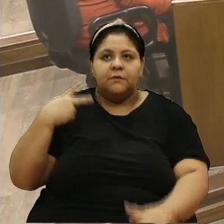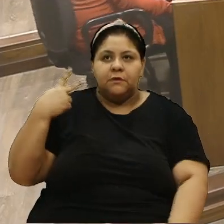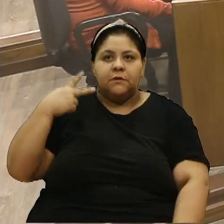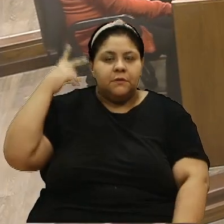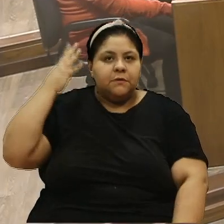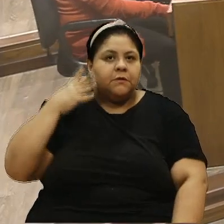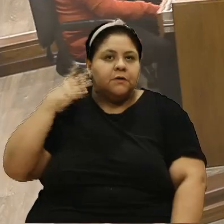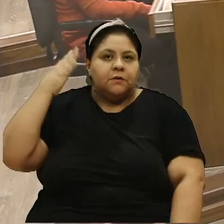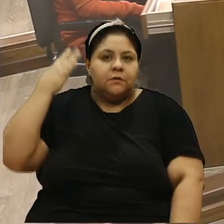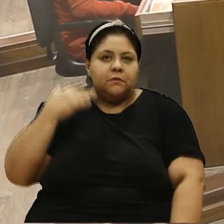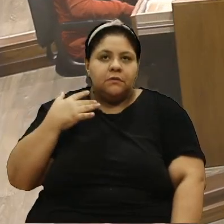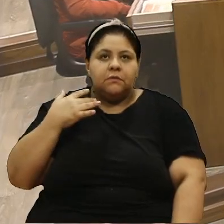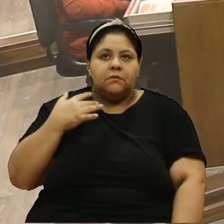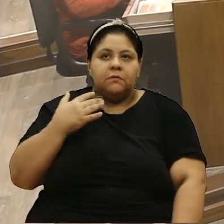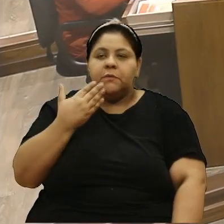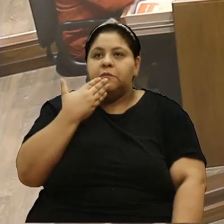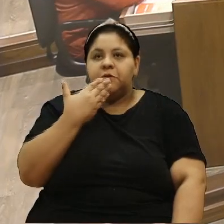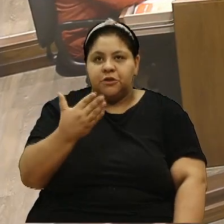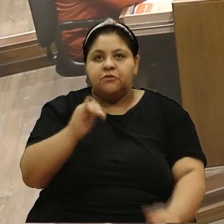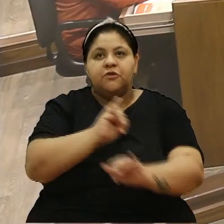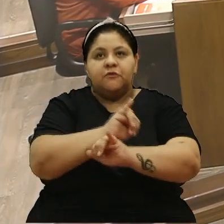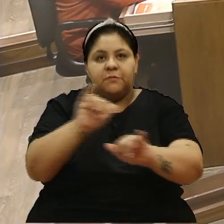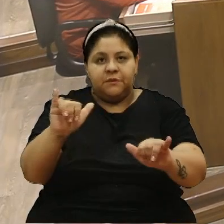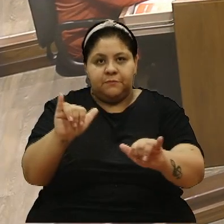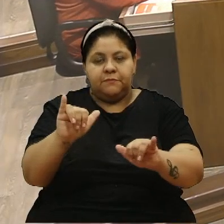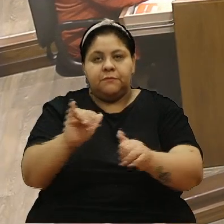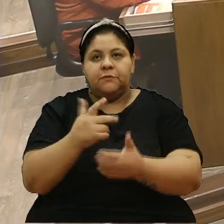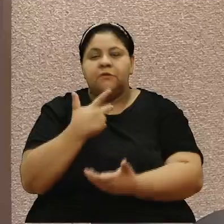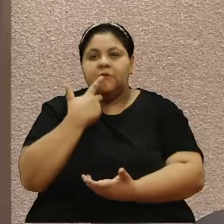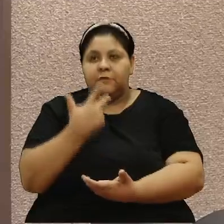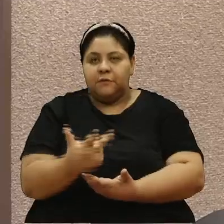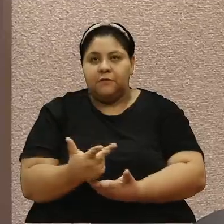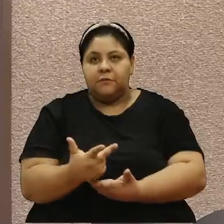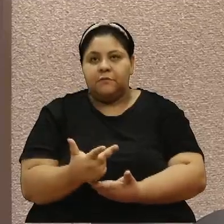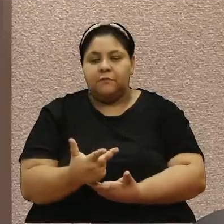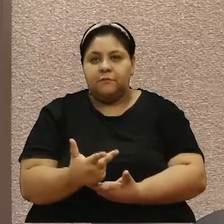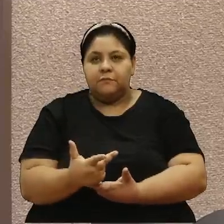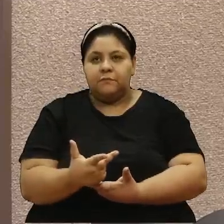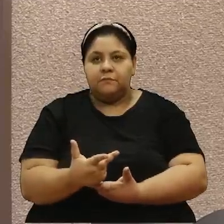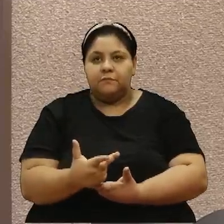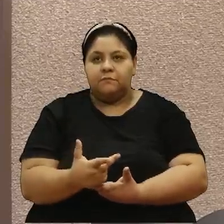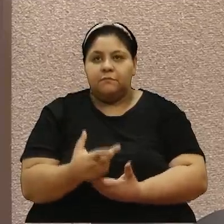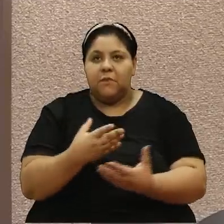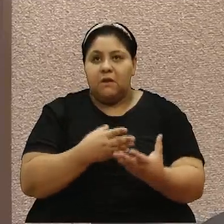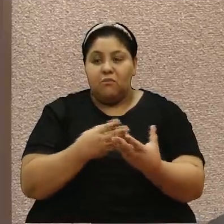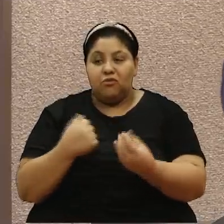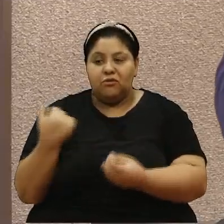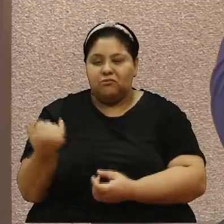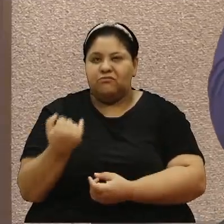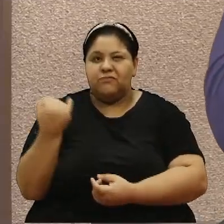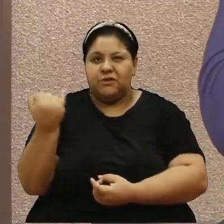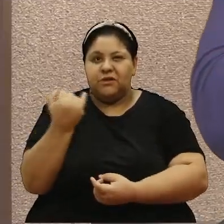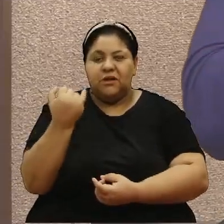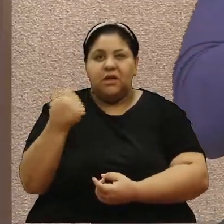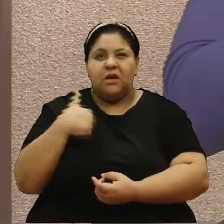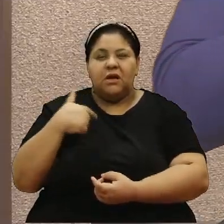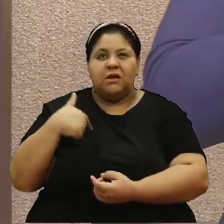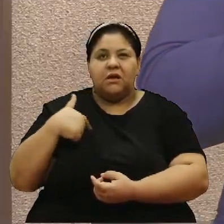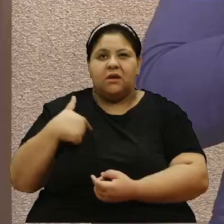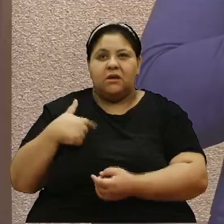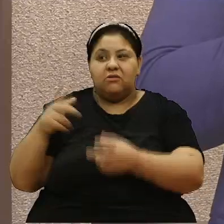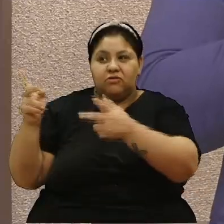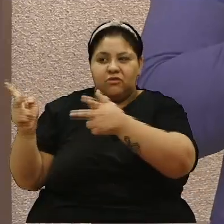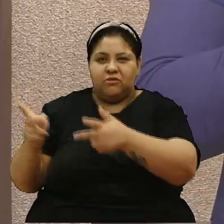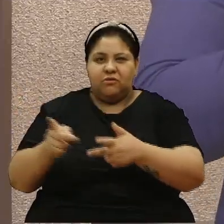Mello, pelo requerimento. Falar que isso é de extrema relevância. Eu já